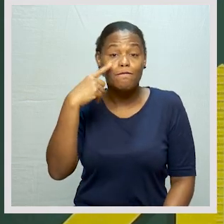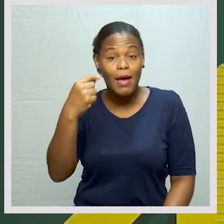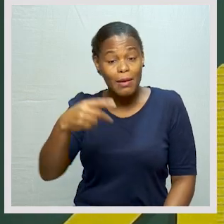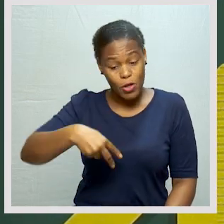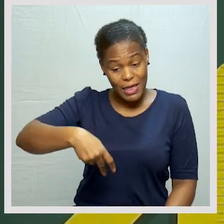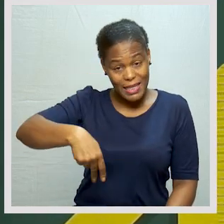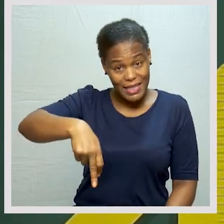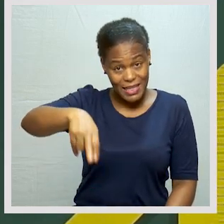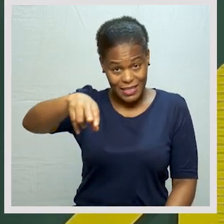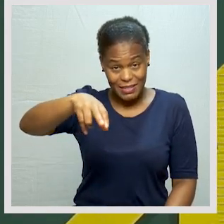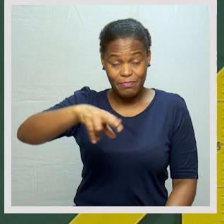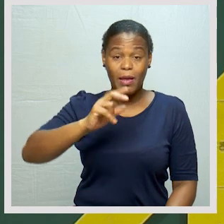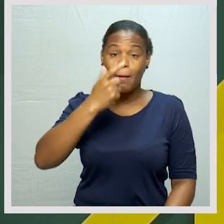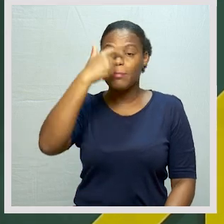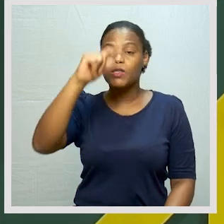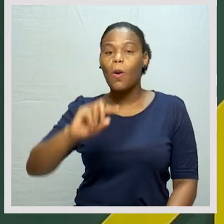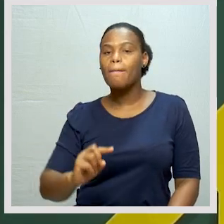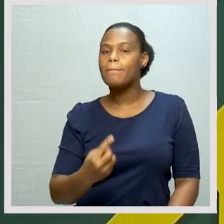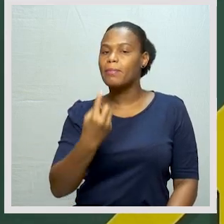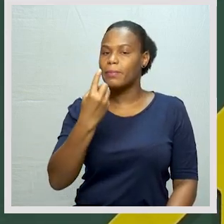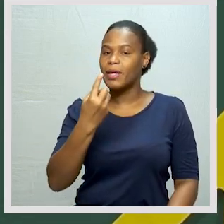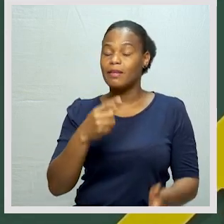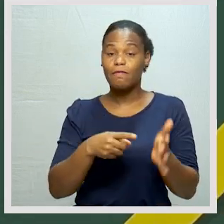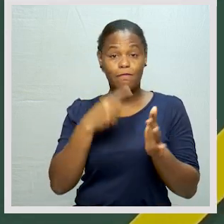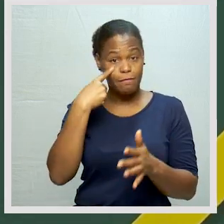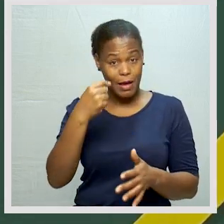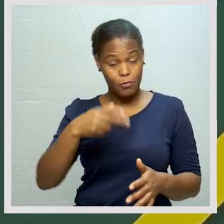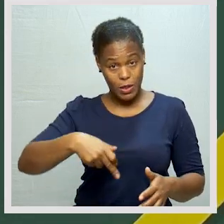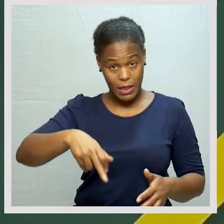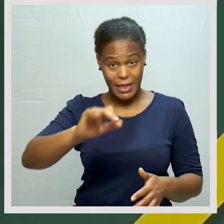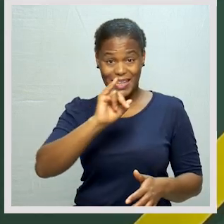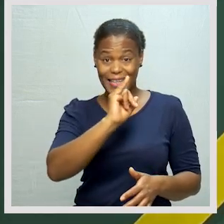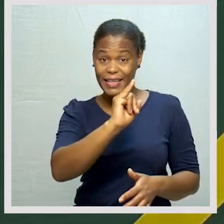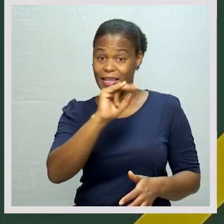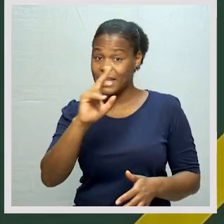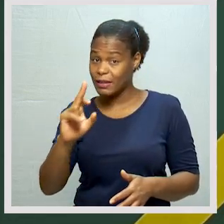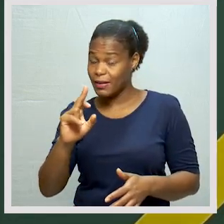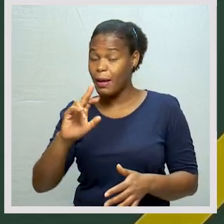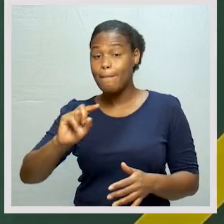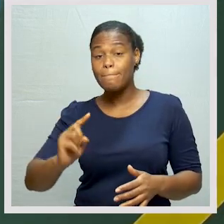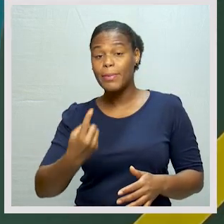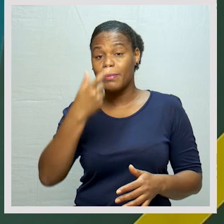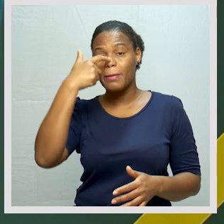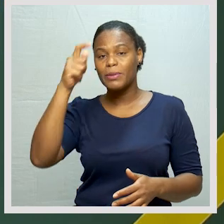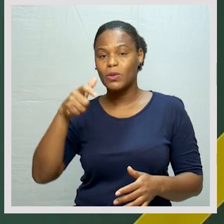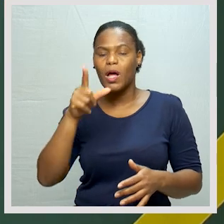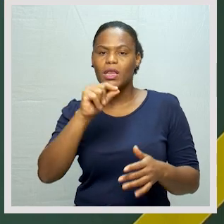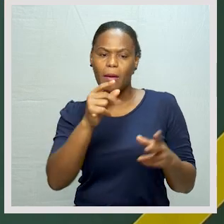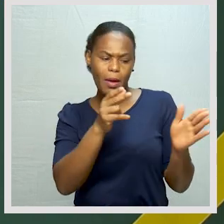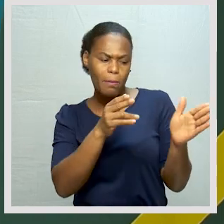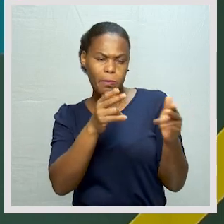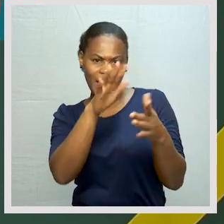verbo ir na primeira pessoa. O verbo ir no presente na primeira pessoa. Também, ainda, no